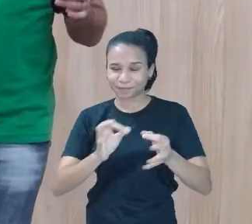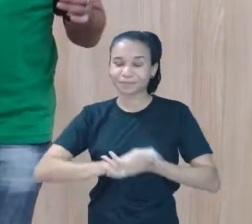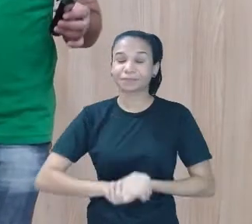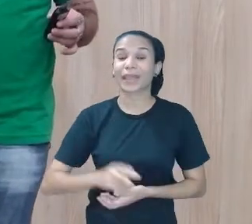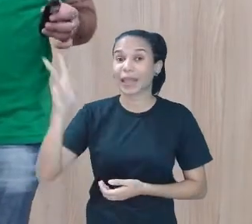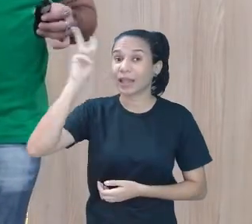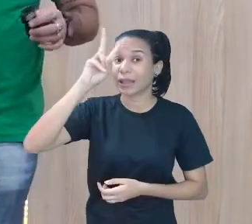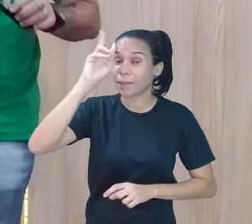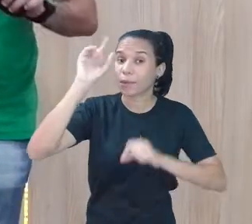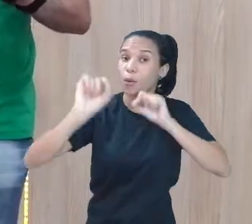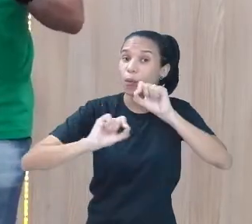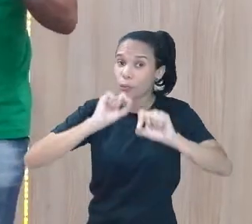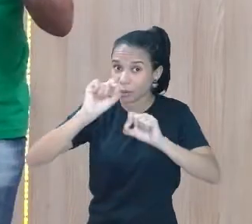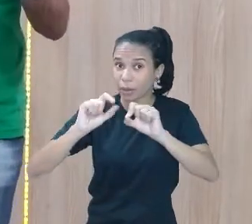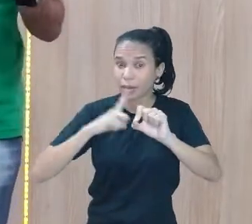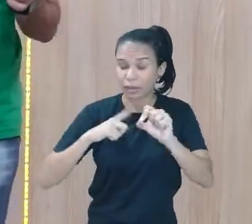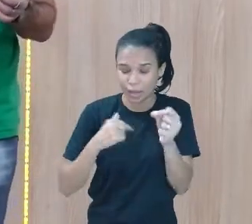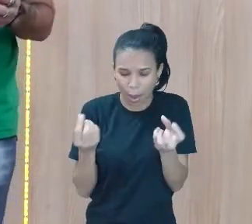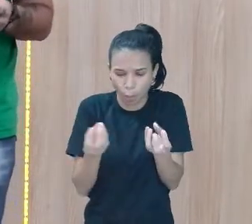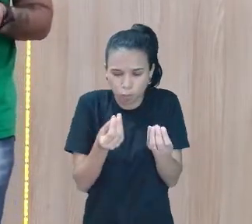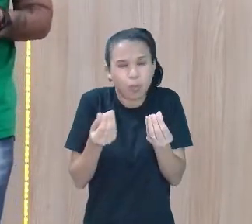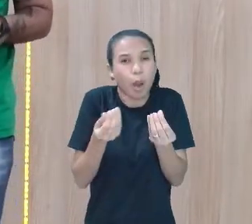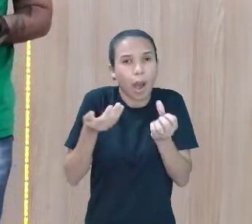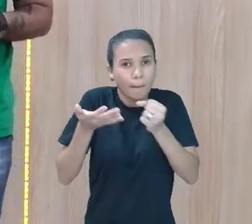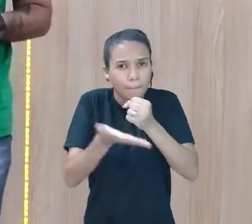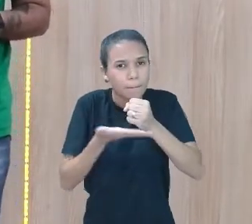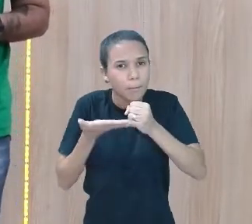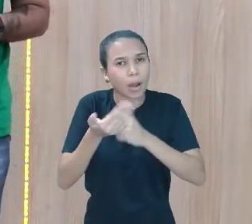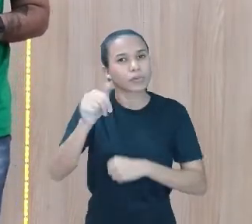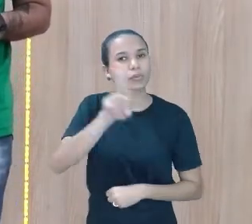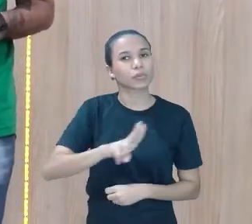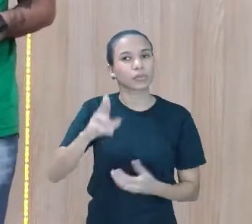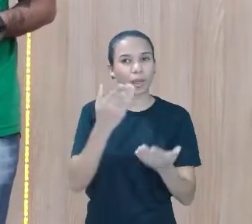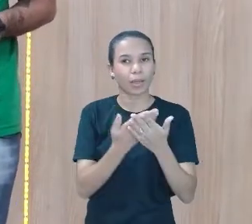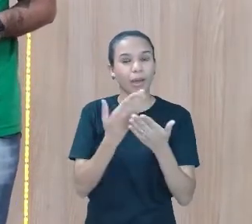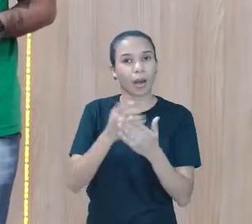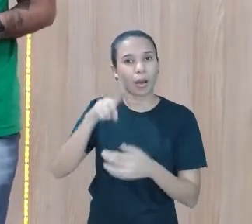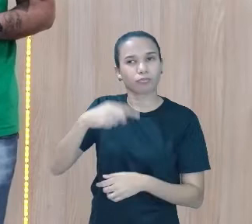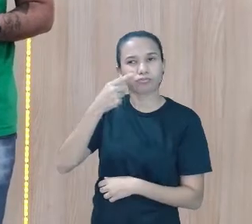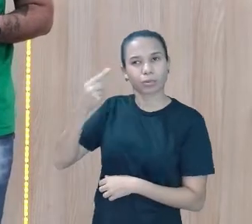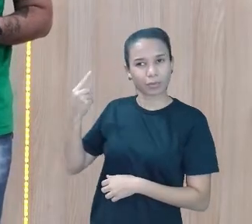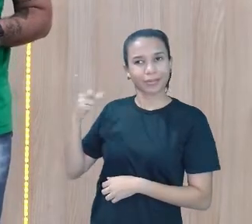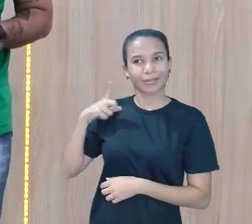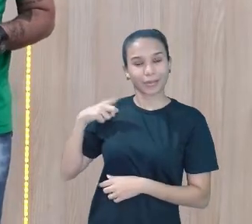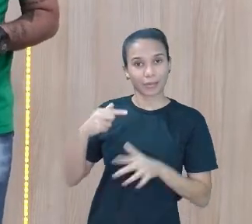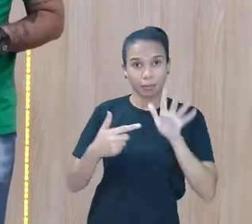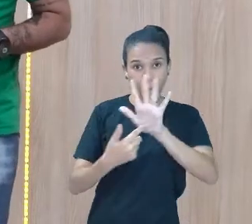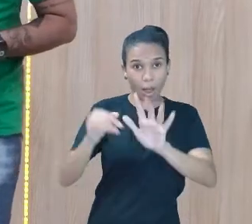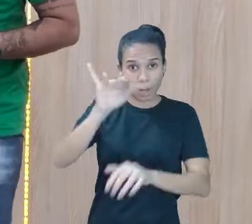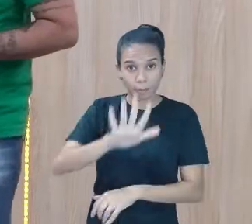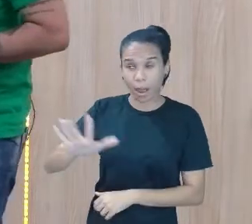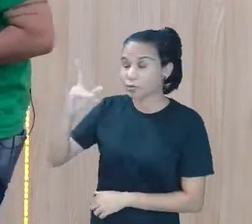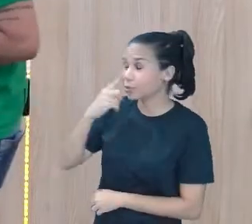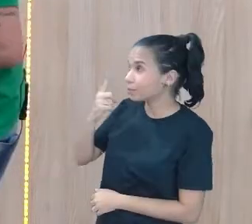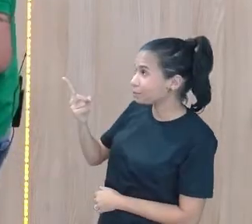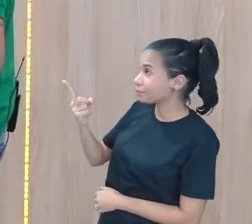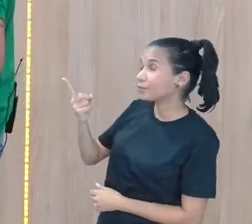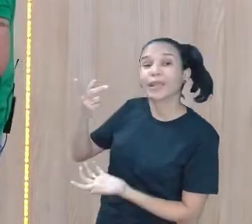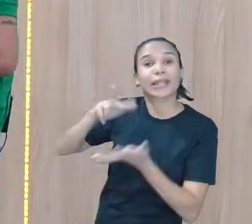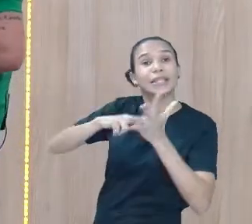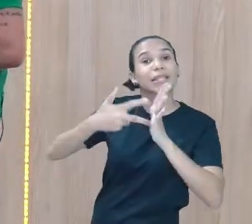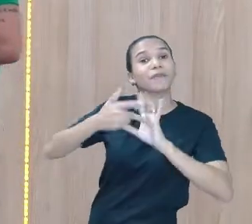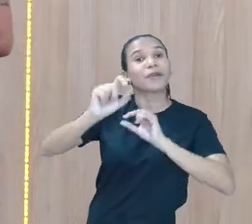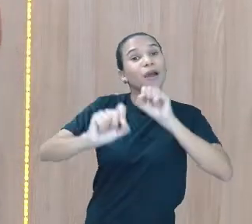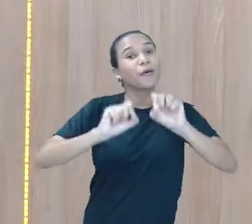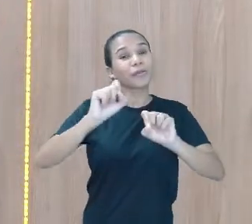certo? Lembrando que a essência que a gente está usando nessas aulas, ela é representada por essa imagem que está aqui na tela, ou